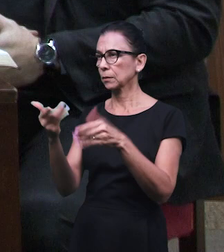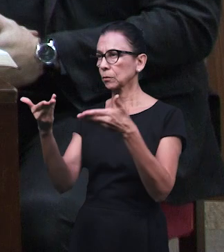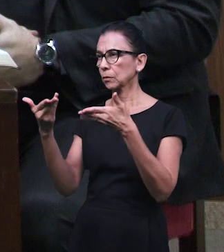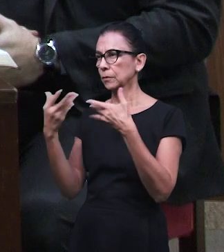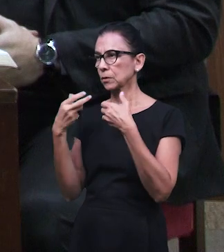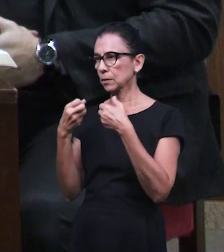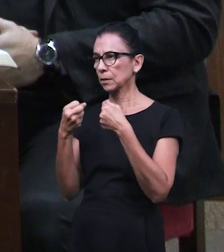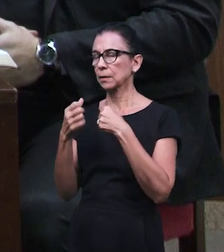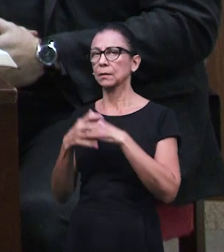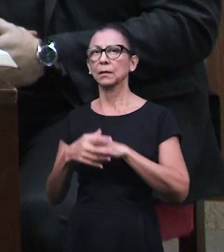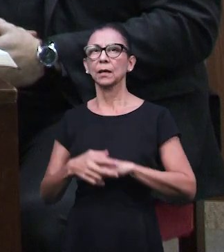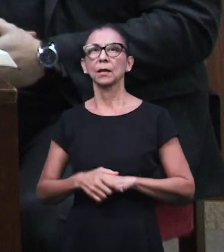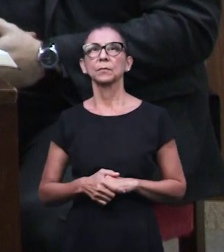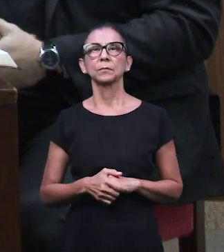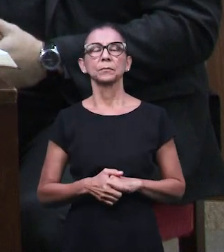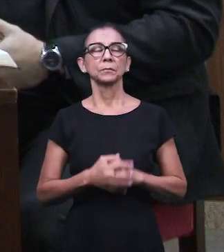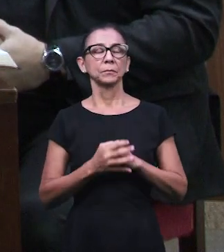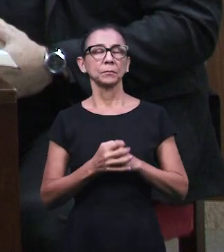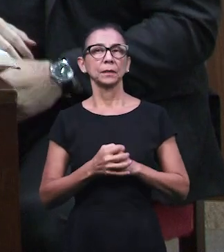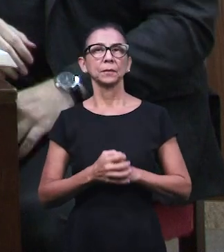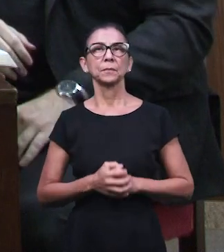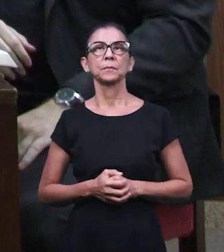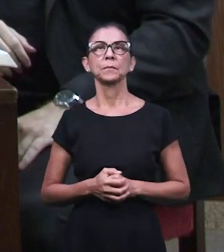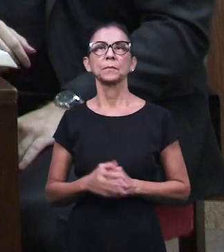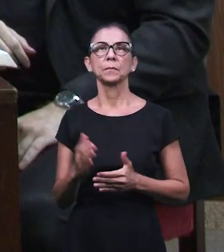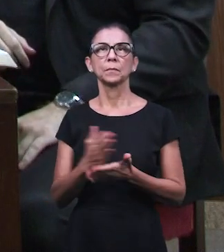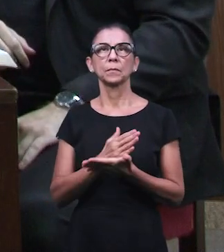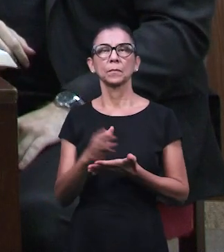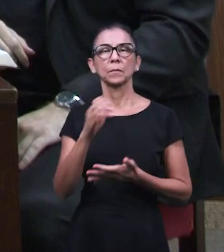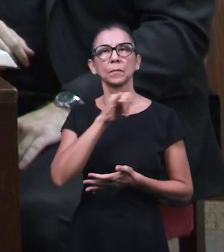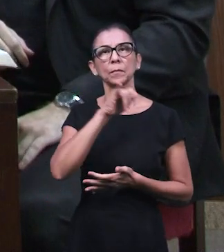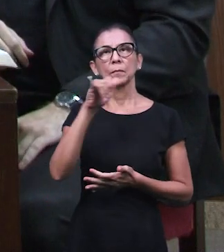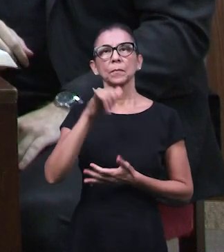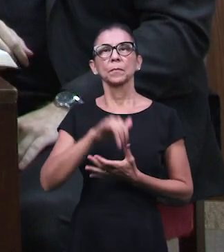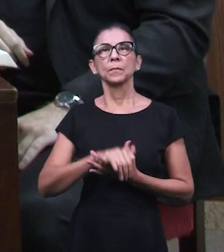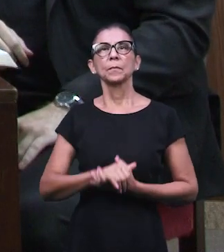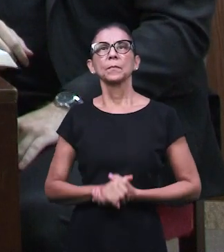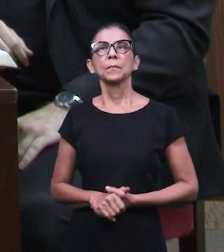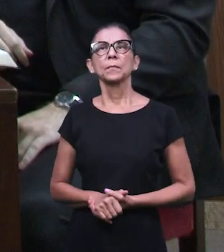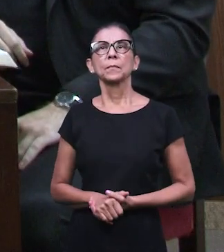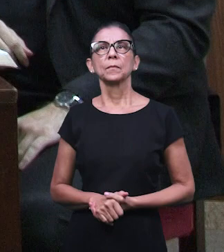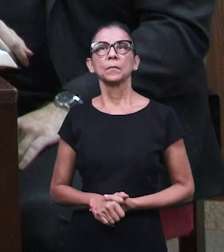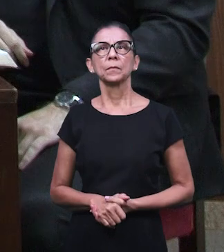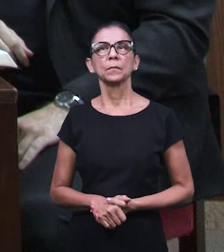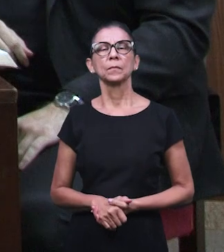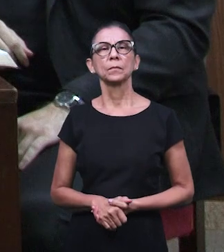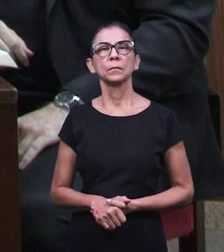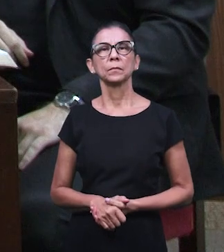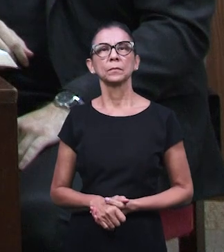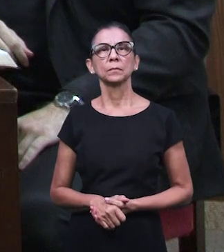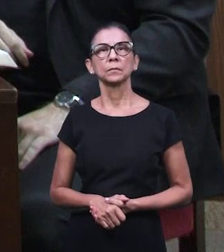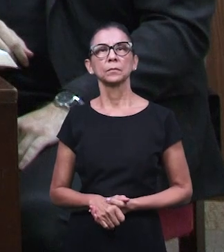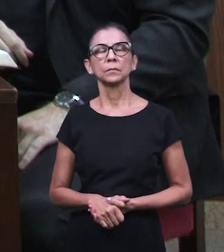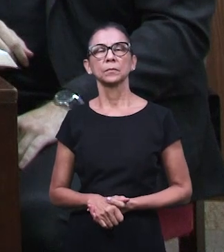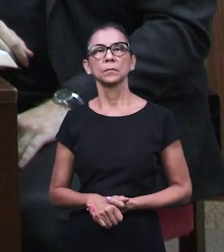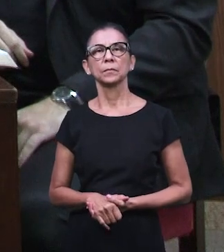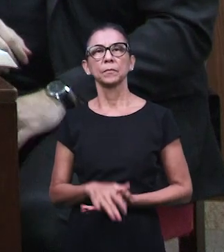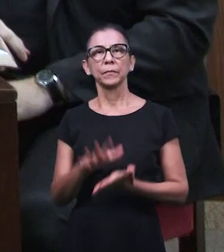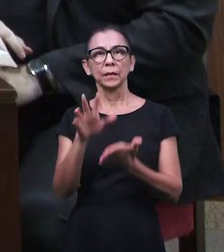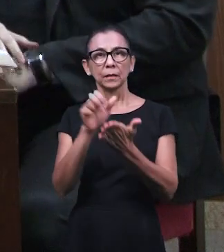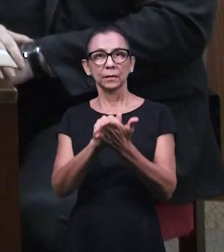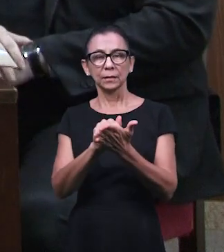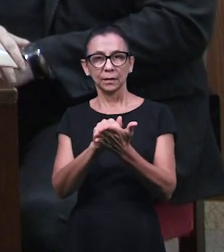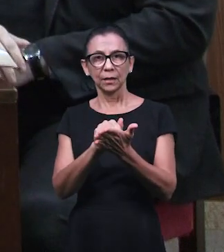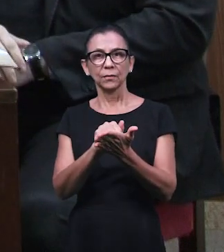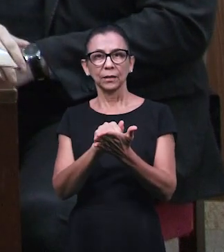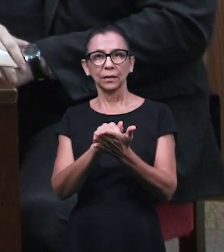Graças a Deus. Alguns avisos, irmãos, que nós temos que fazer. Primeiro, pedir a você que se inscreva no nosso canal. Dê